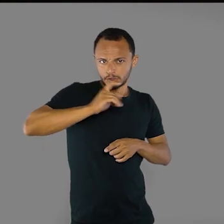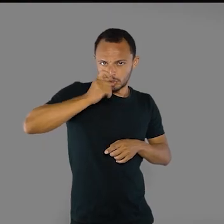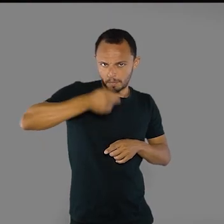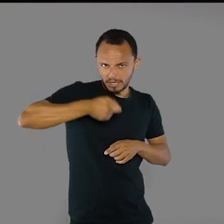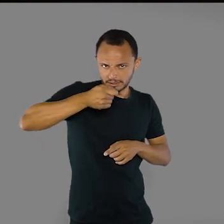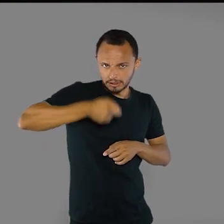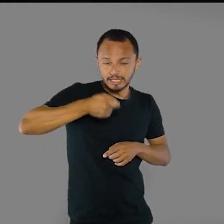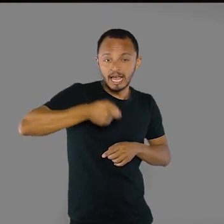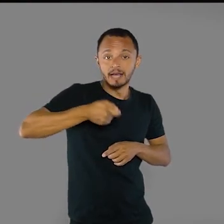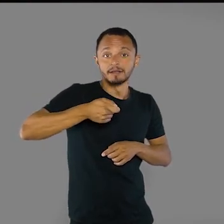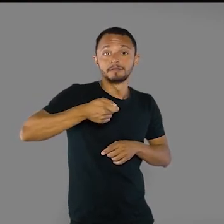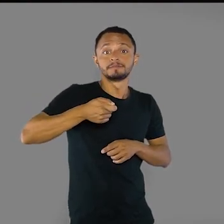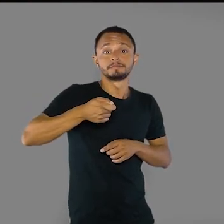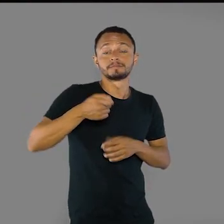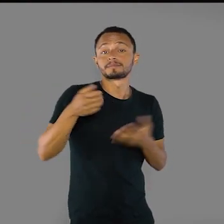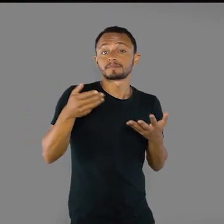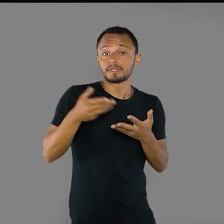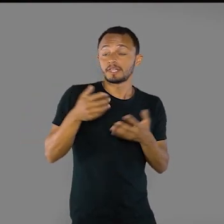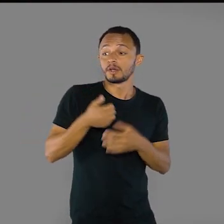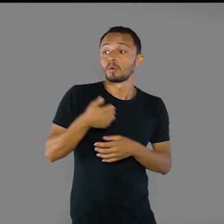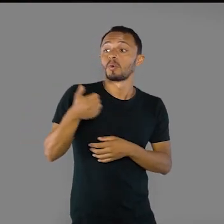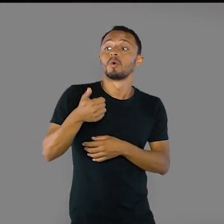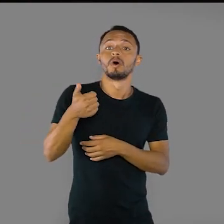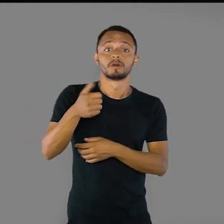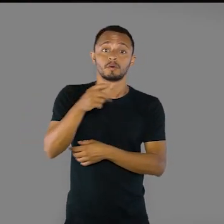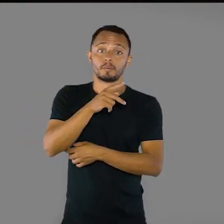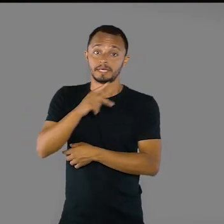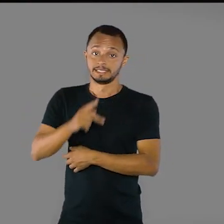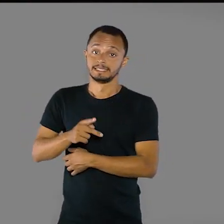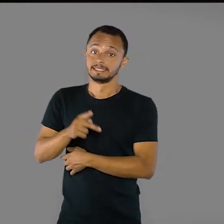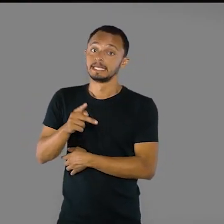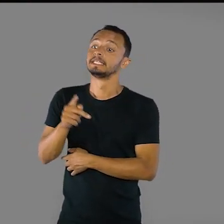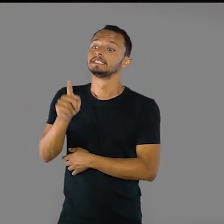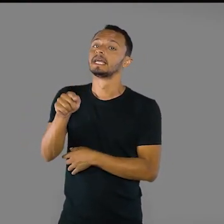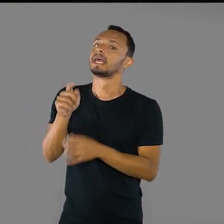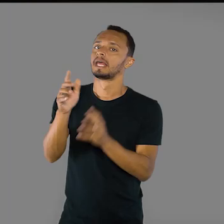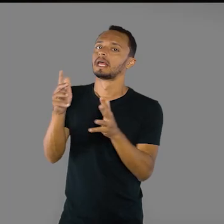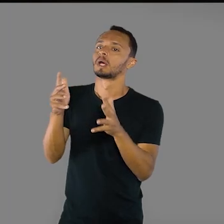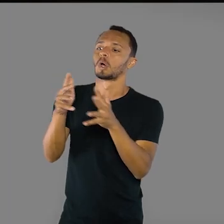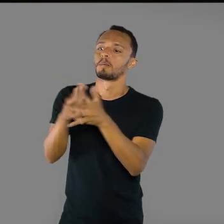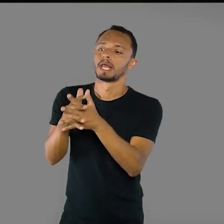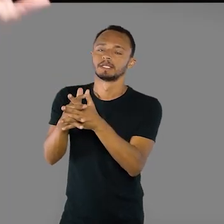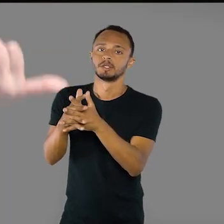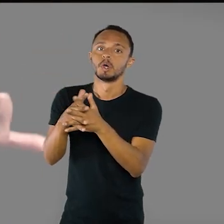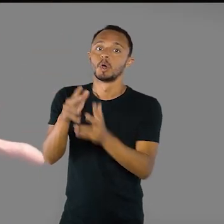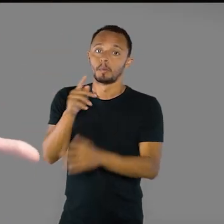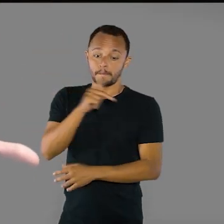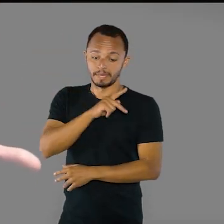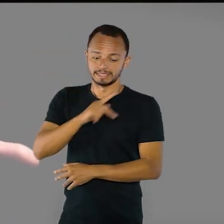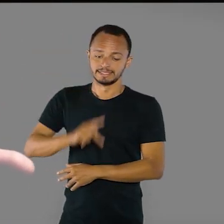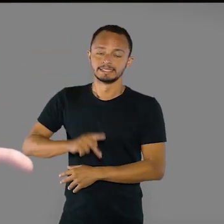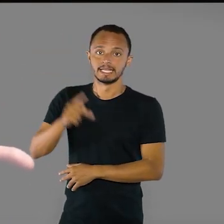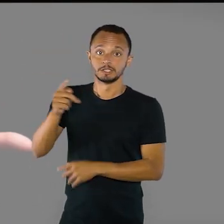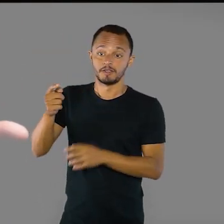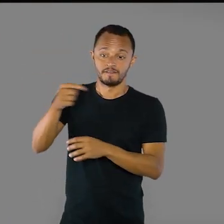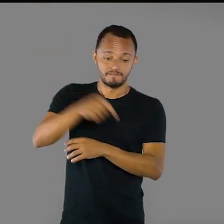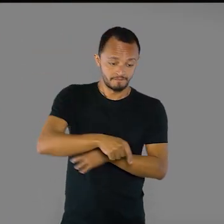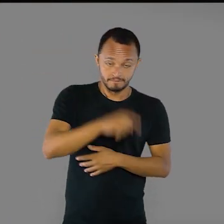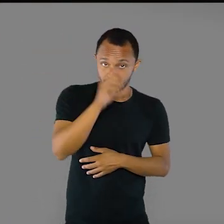presidente Marcelo foi bem mais complicada, Afonso pode lhe contar também, até porque, quando o presidente Marcelo esteve